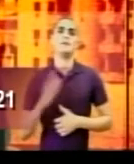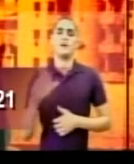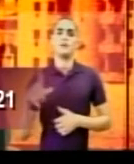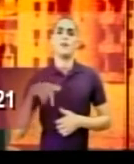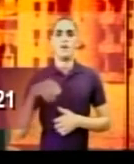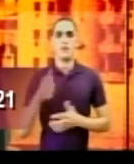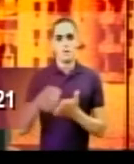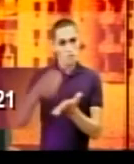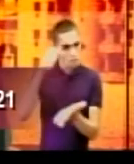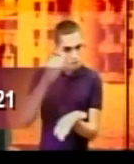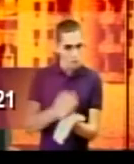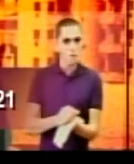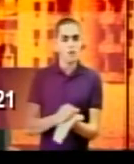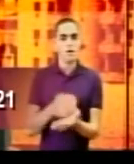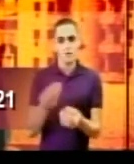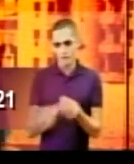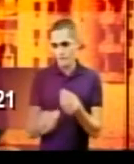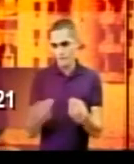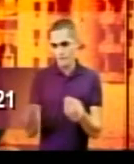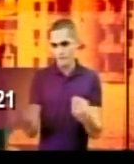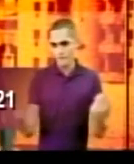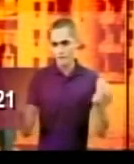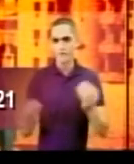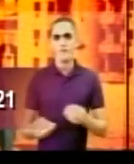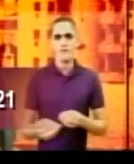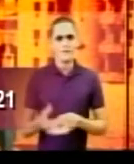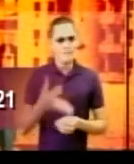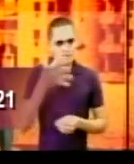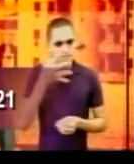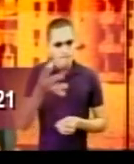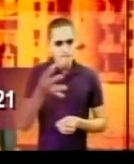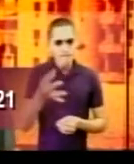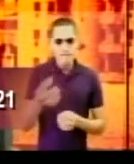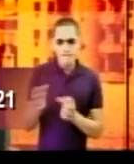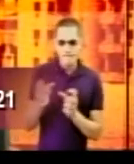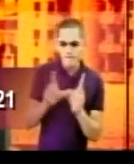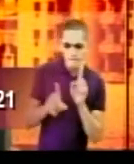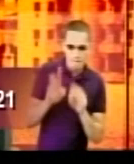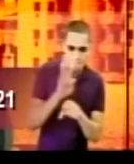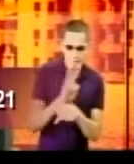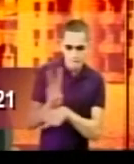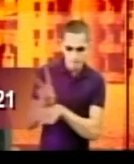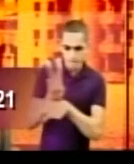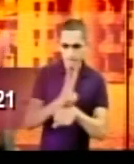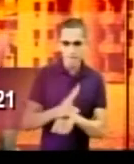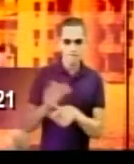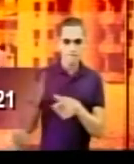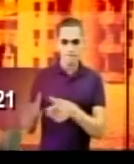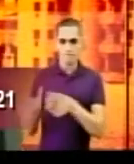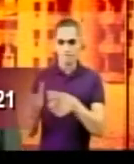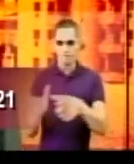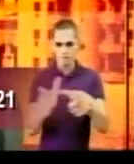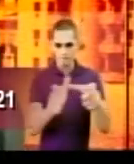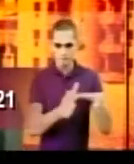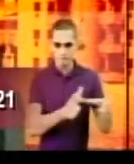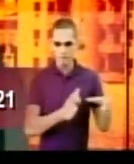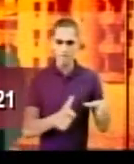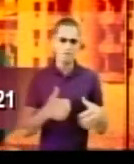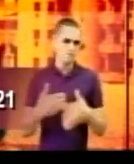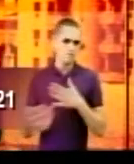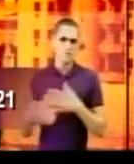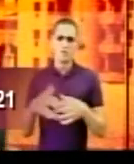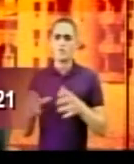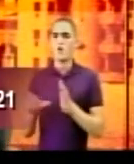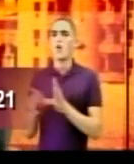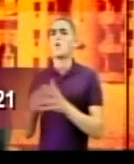atuado muito atentamente em todos os setores, e cada vez que você atua, reclama: só a gente que vocês veem,